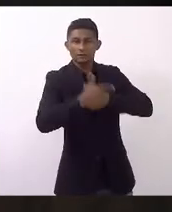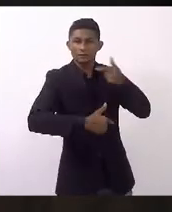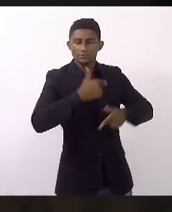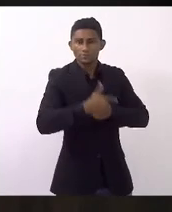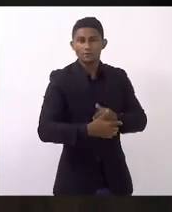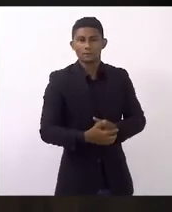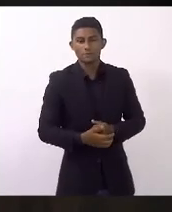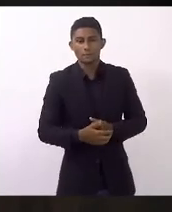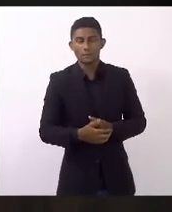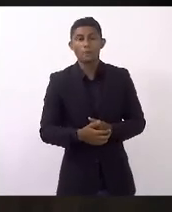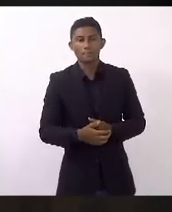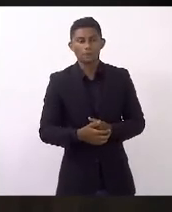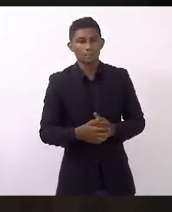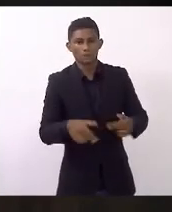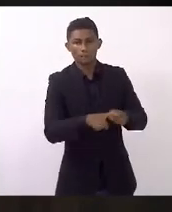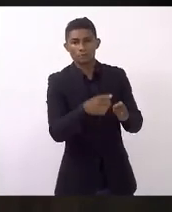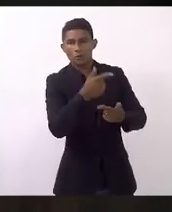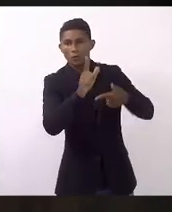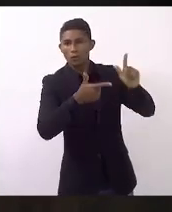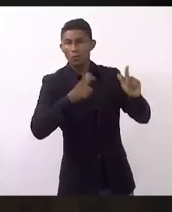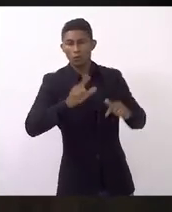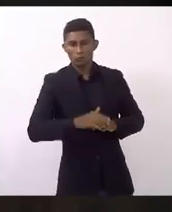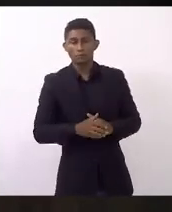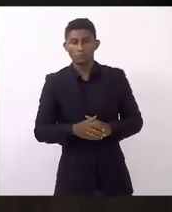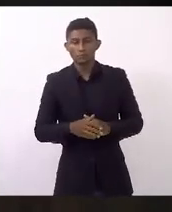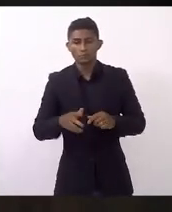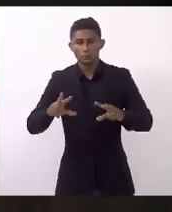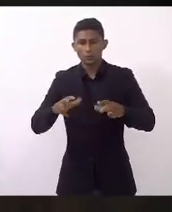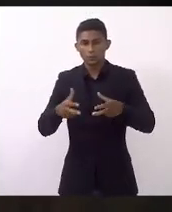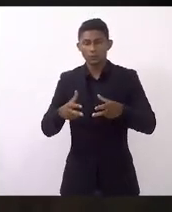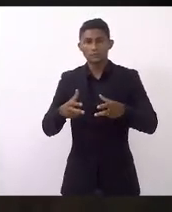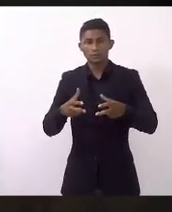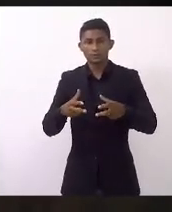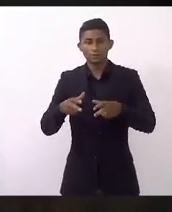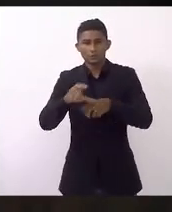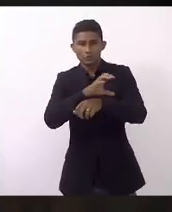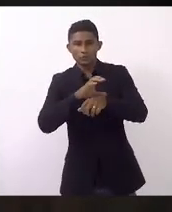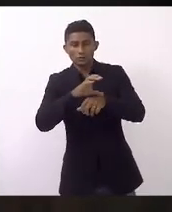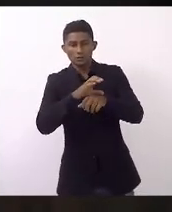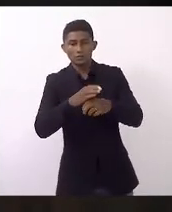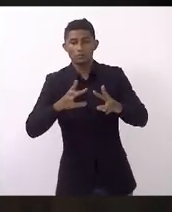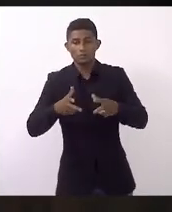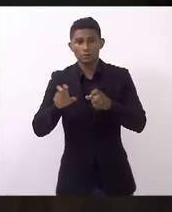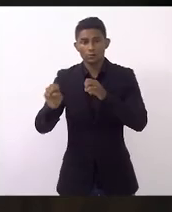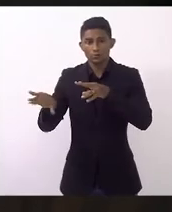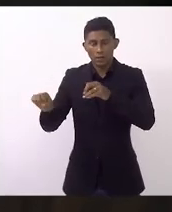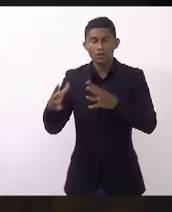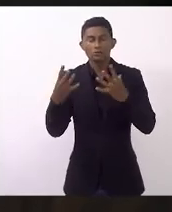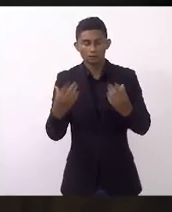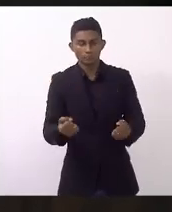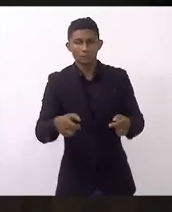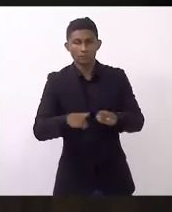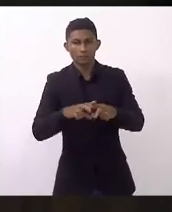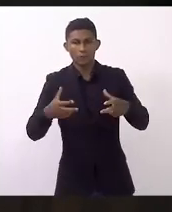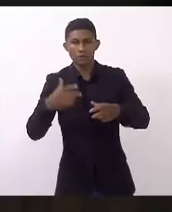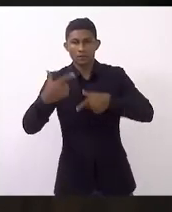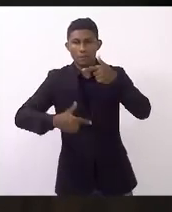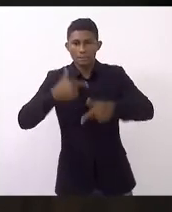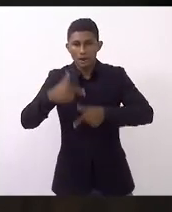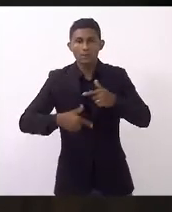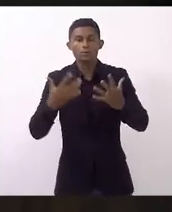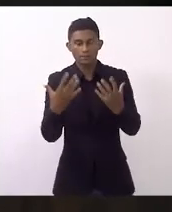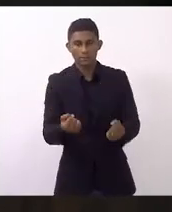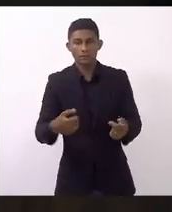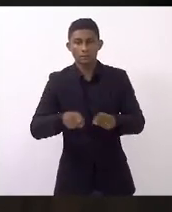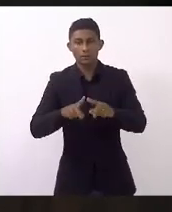e fixa outras providências. Pareceres da Comissão de Constituição e Justiça pela condicionalidade, de educação favorável, de trabalhização e seguridade social favorável,